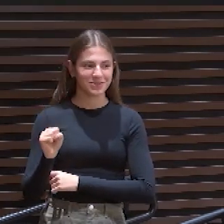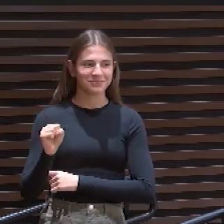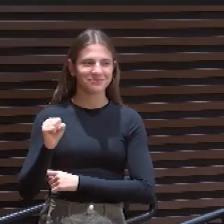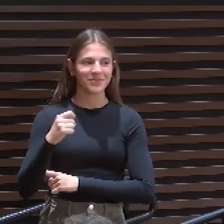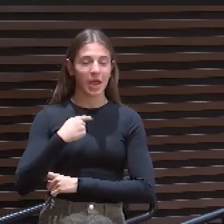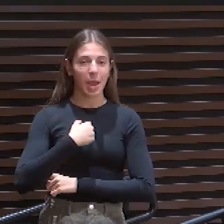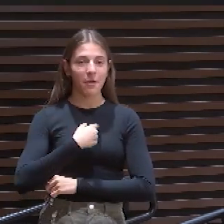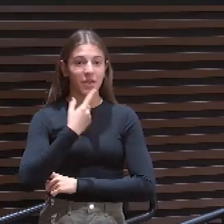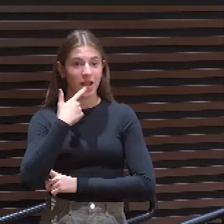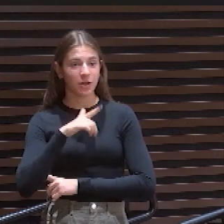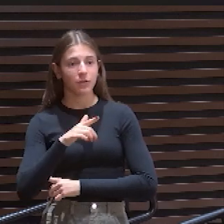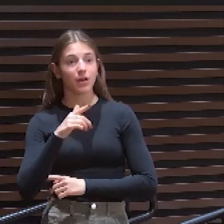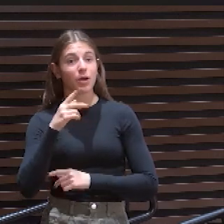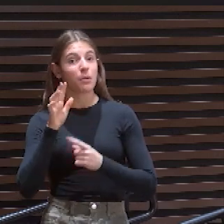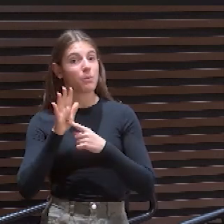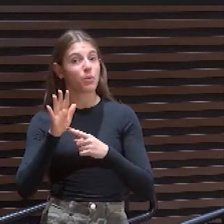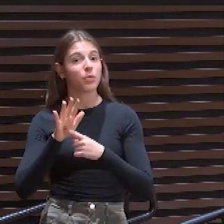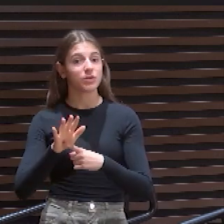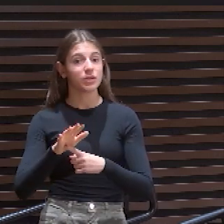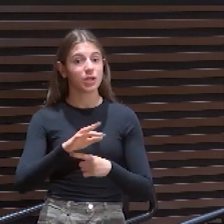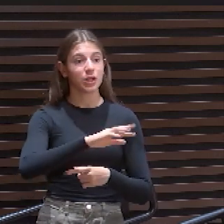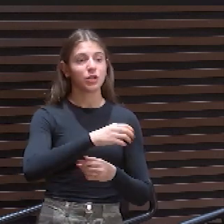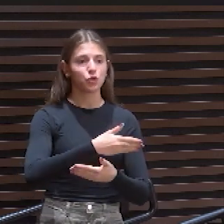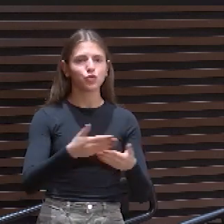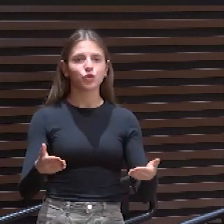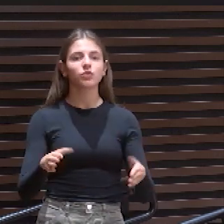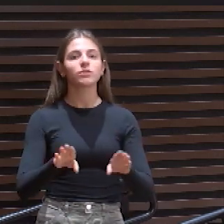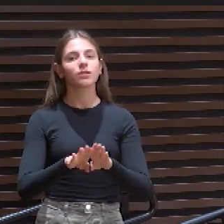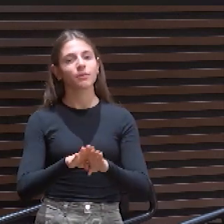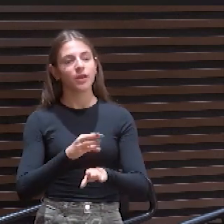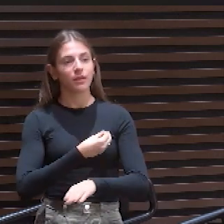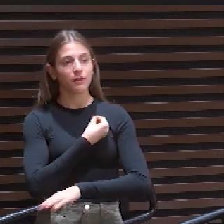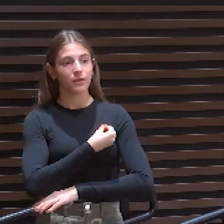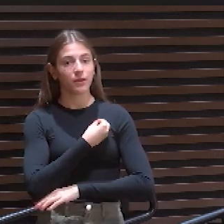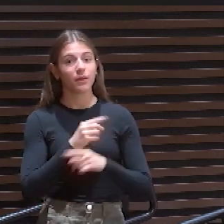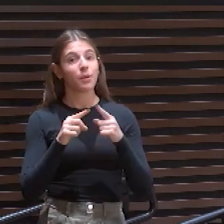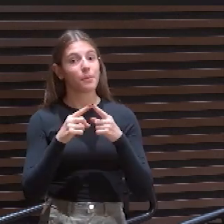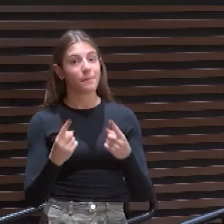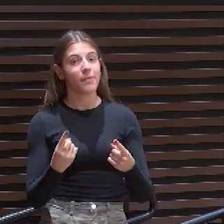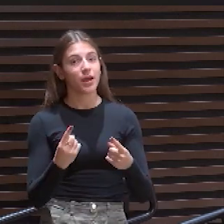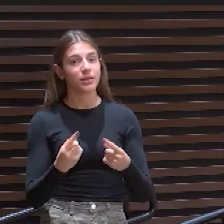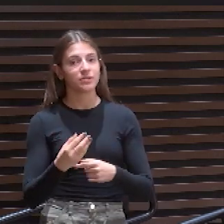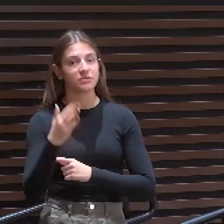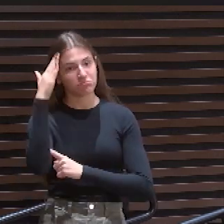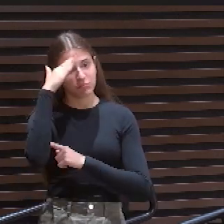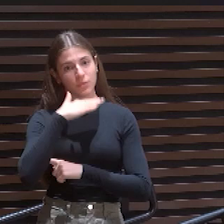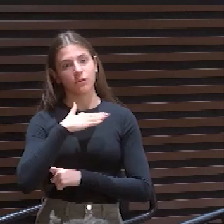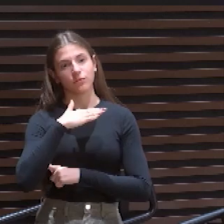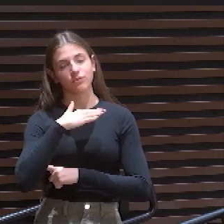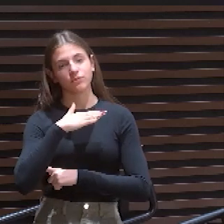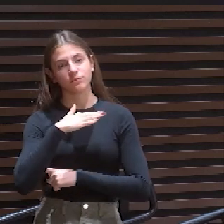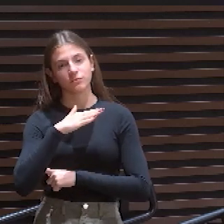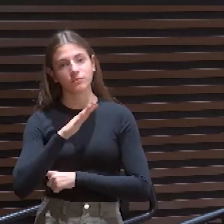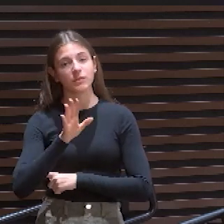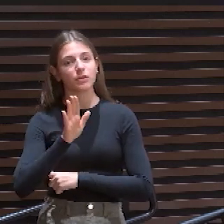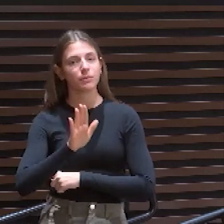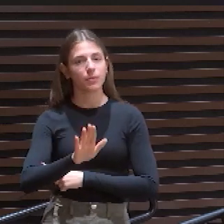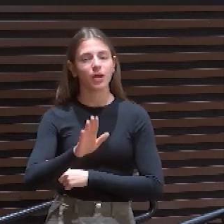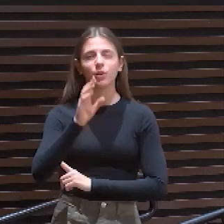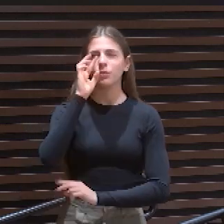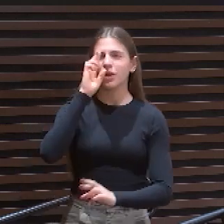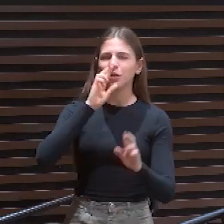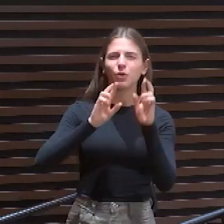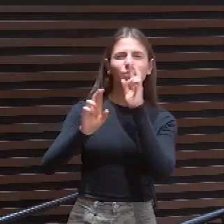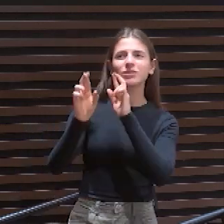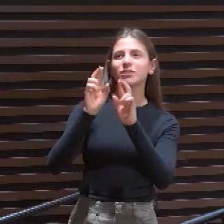outros também existem, mas julgo que existem mal. Paro para observar e